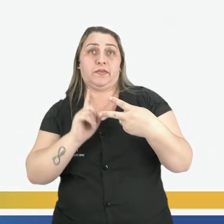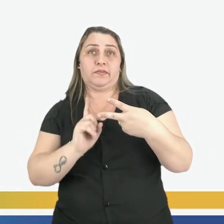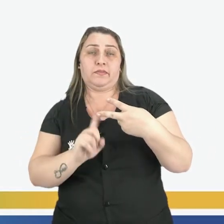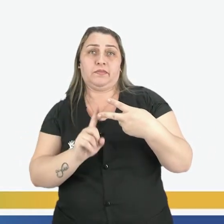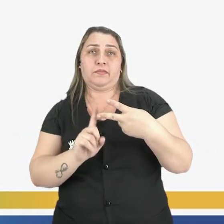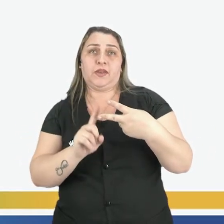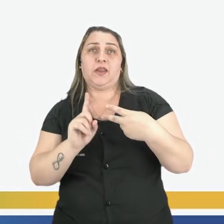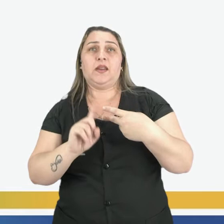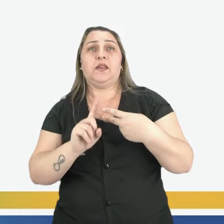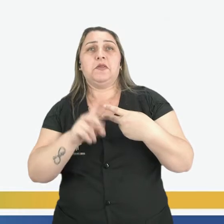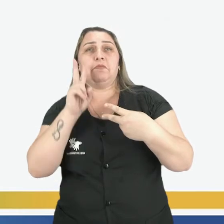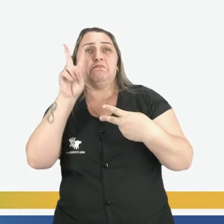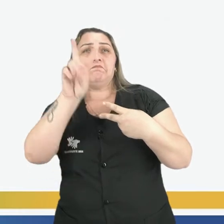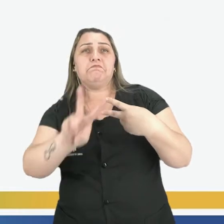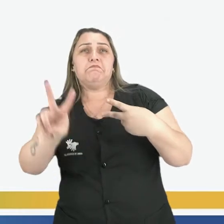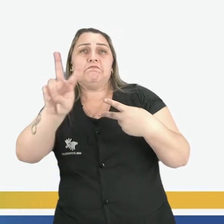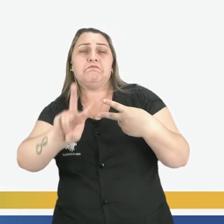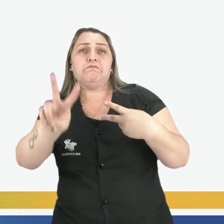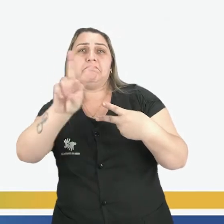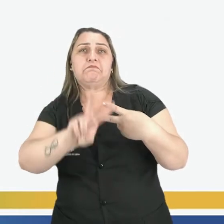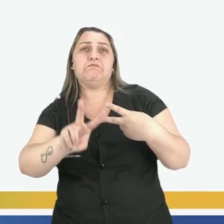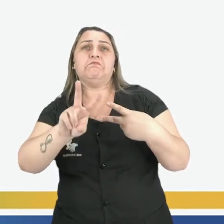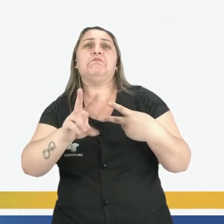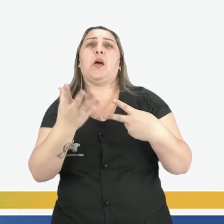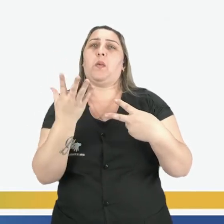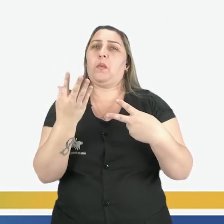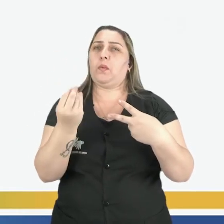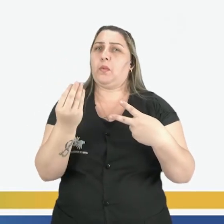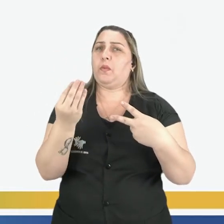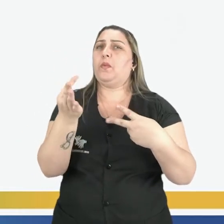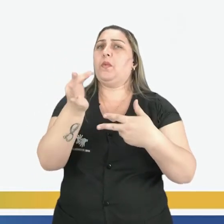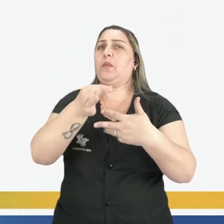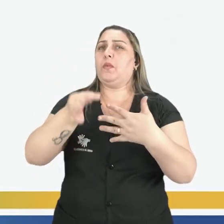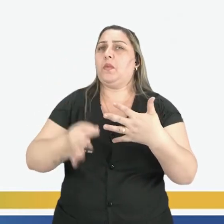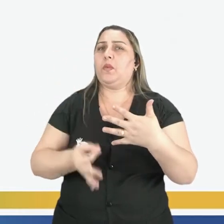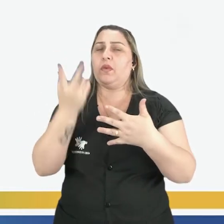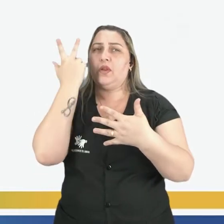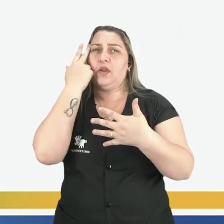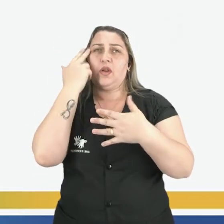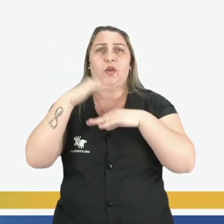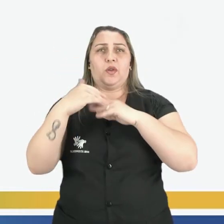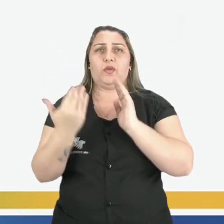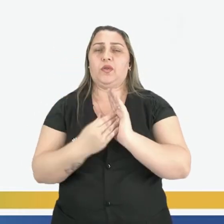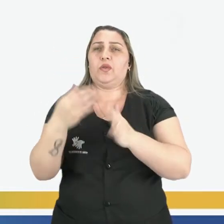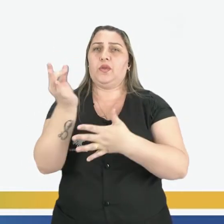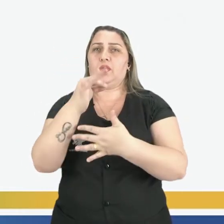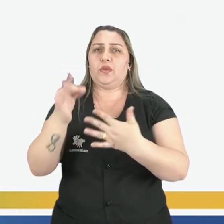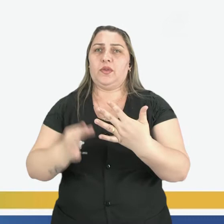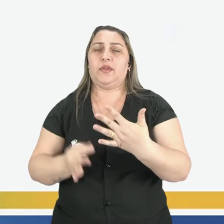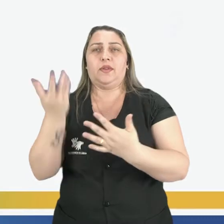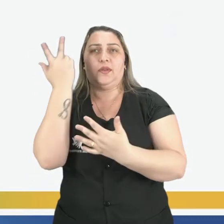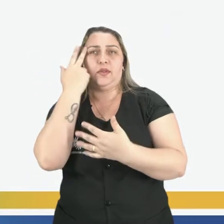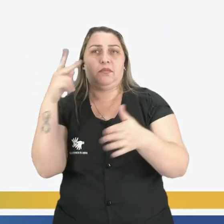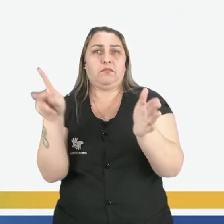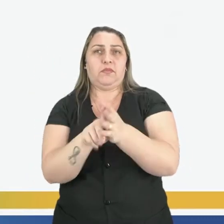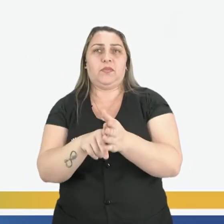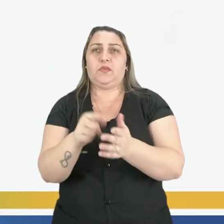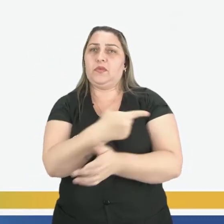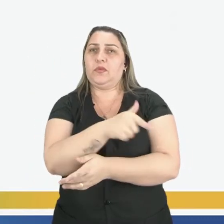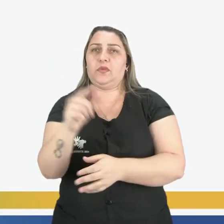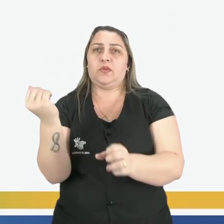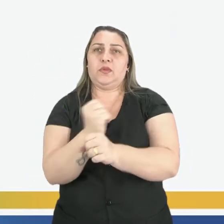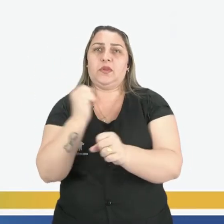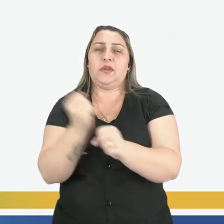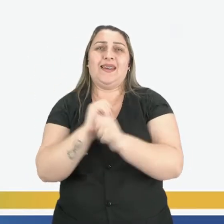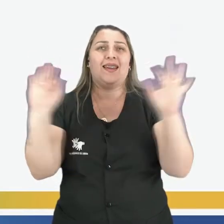imagem, a gente consegue visualizar que tem muitos elementos naturais. Todos os elementos, né, da natureza. Não tem